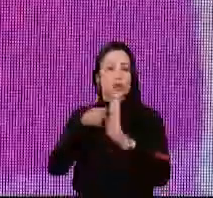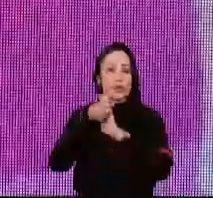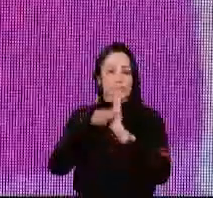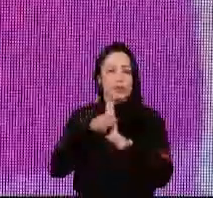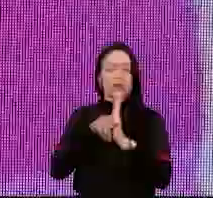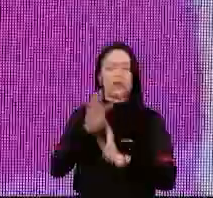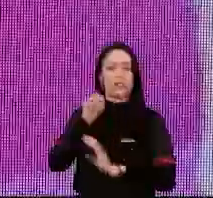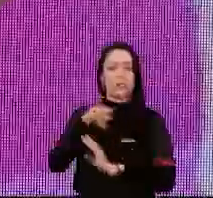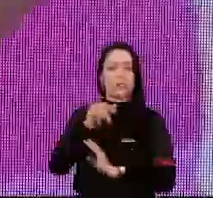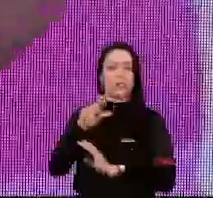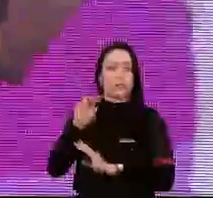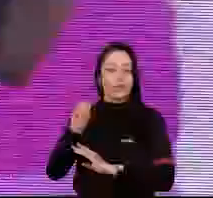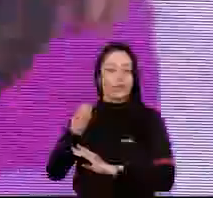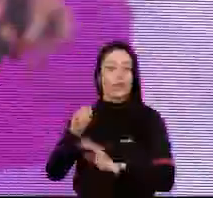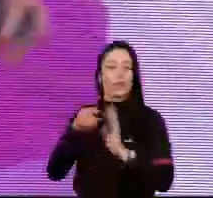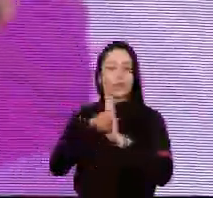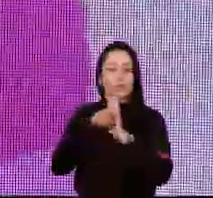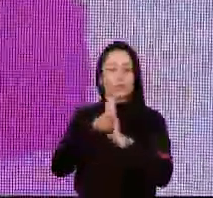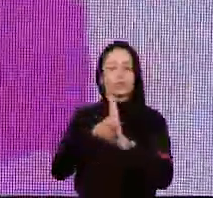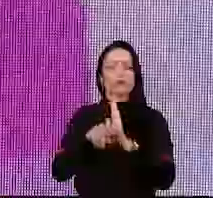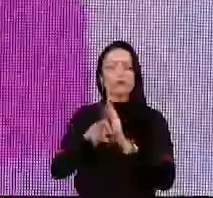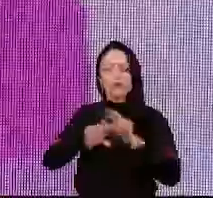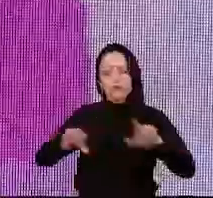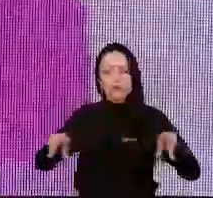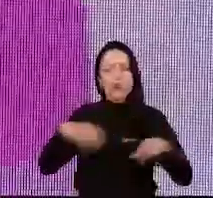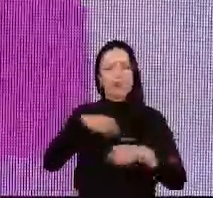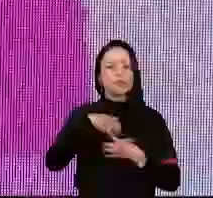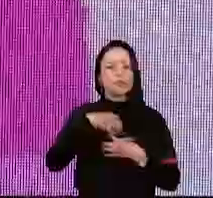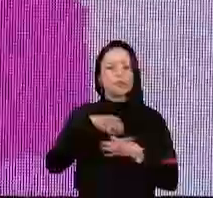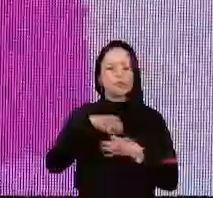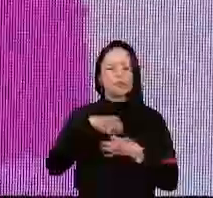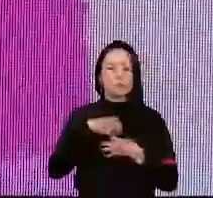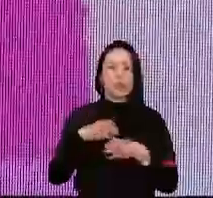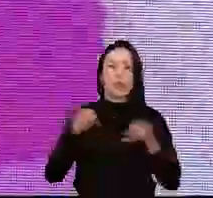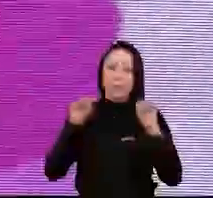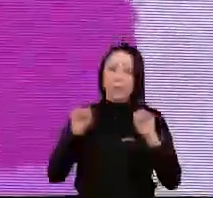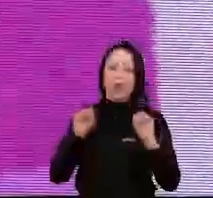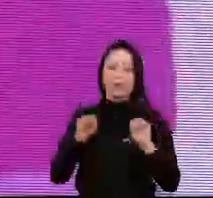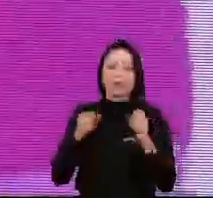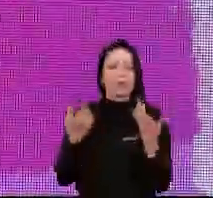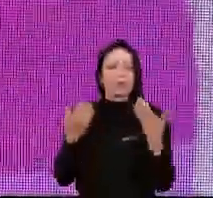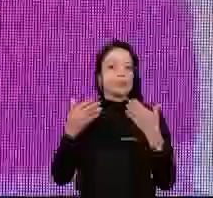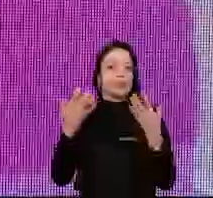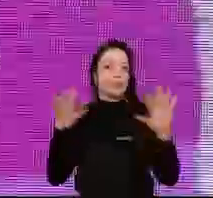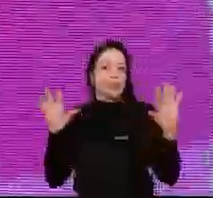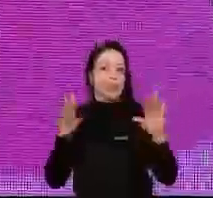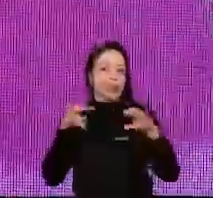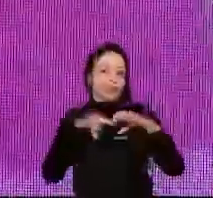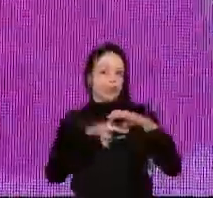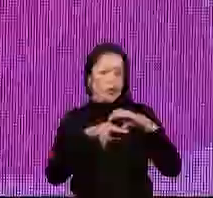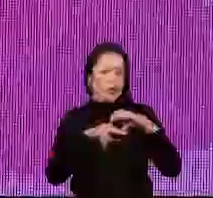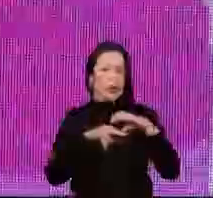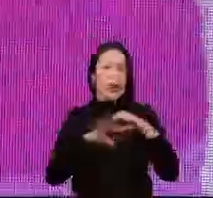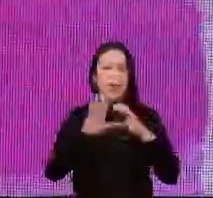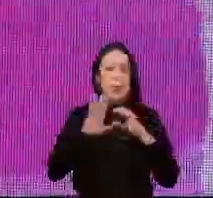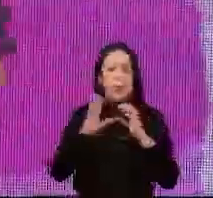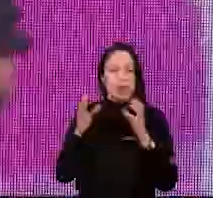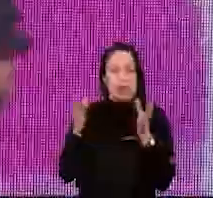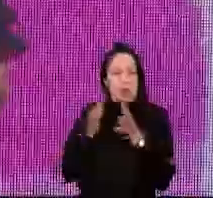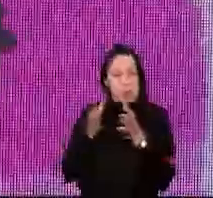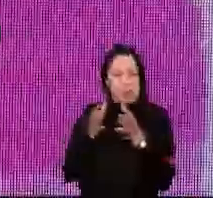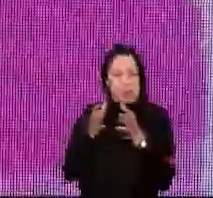o tímpano junto com os sinais clínicos que esse animal tem. E aí você pode abrir mão da tomografia. Mas braquicefálico, pelo